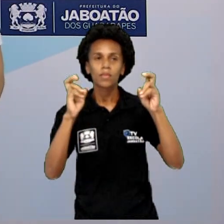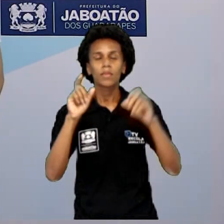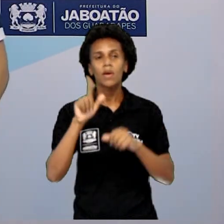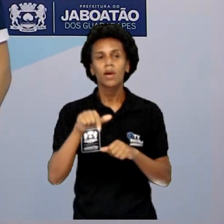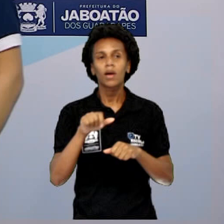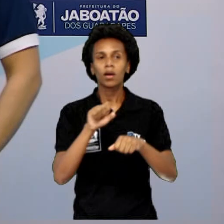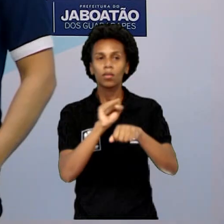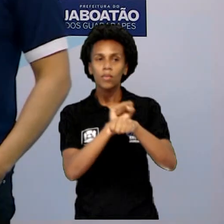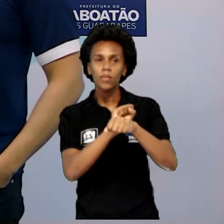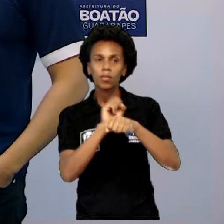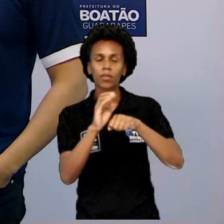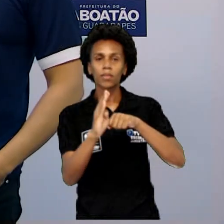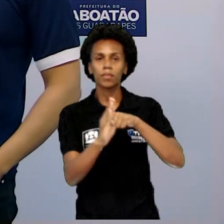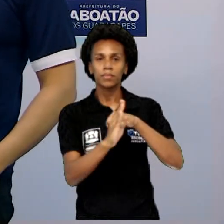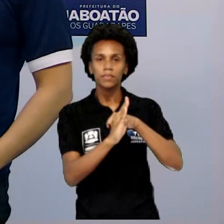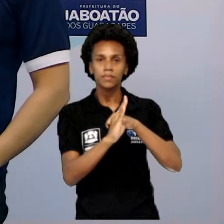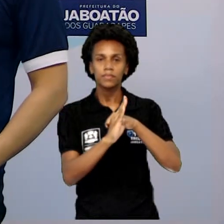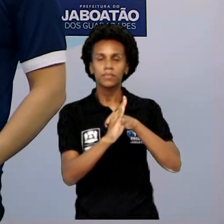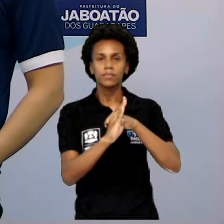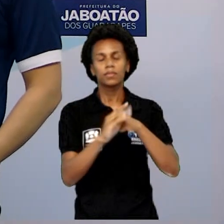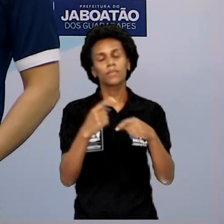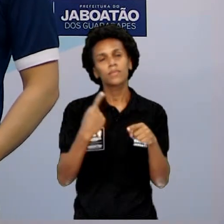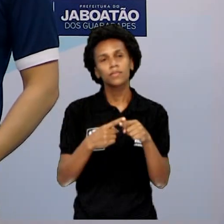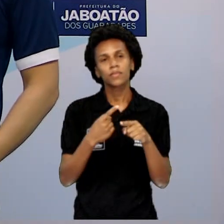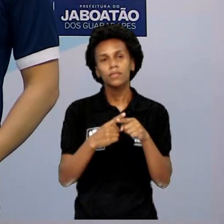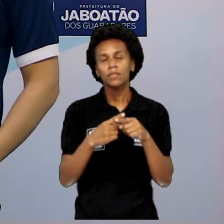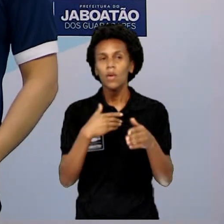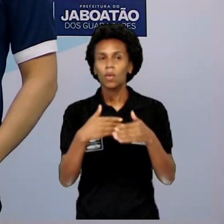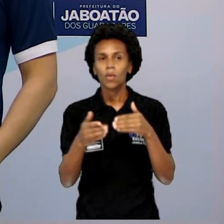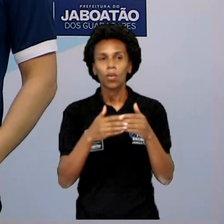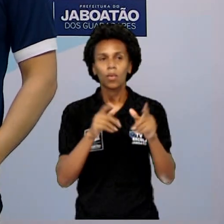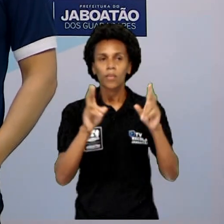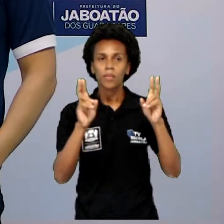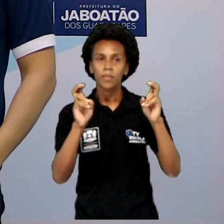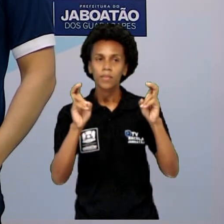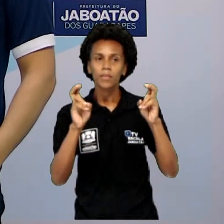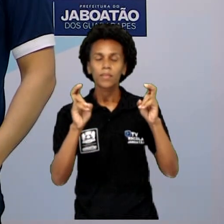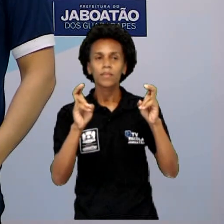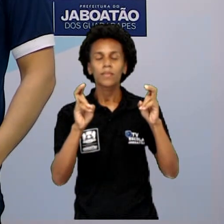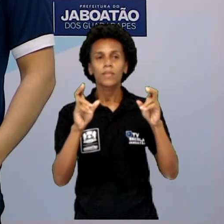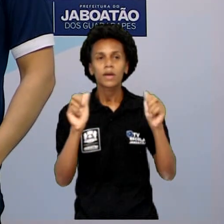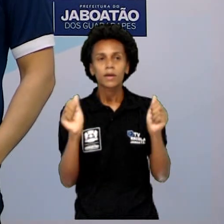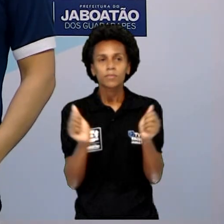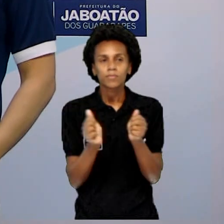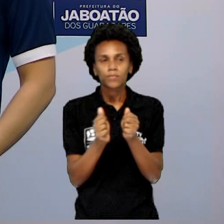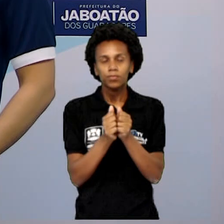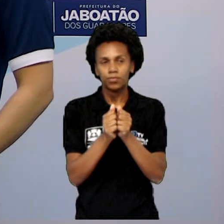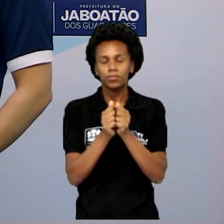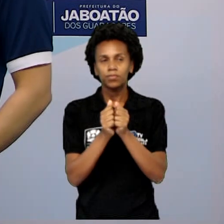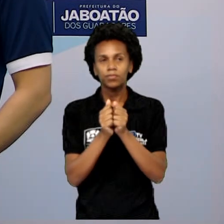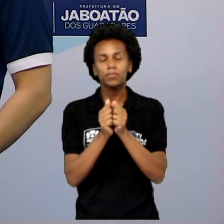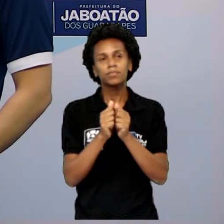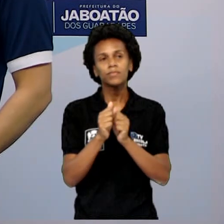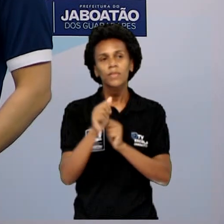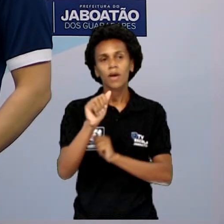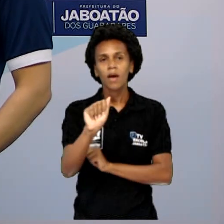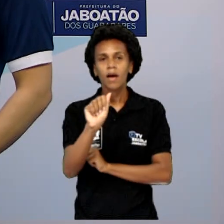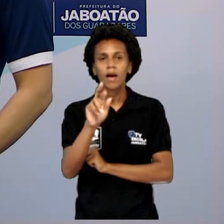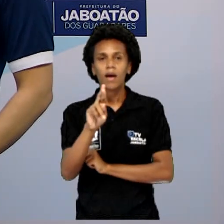quê? Qualquer termo que admite o artigo diante de si torna-se um substantivo. A gente vê aqui o